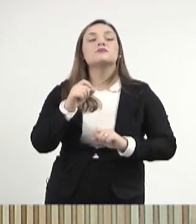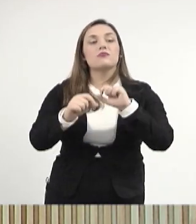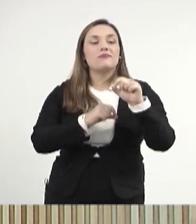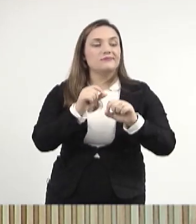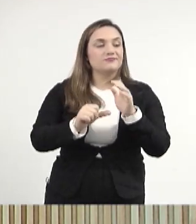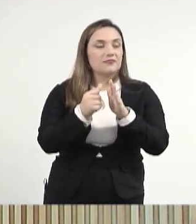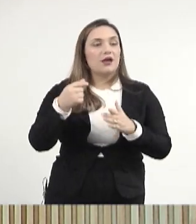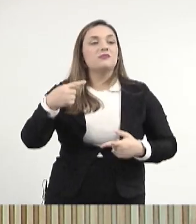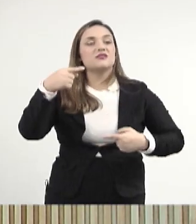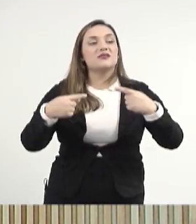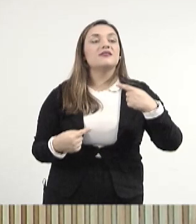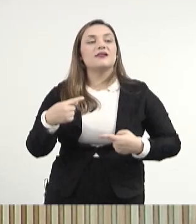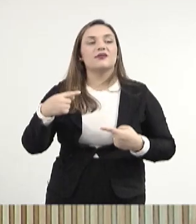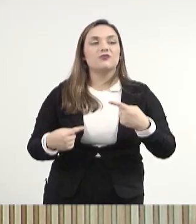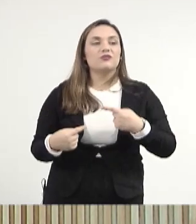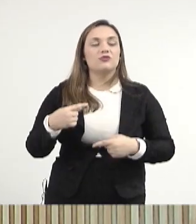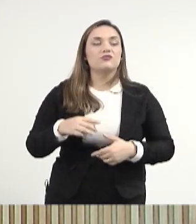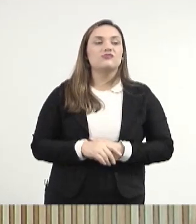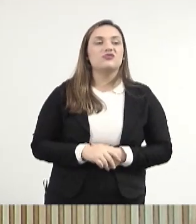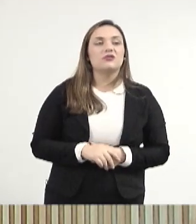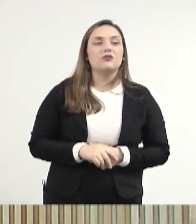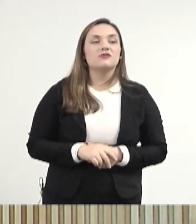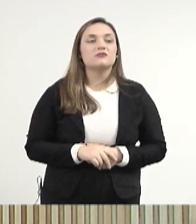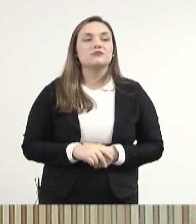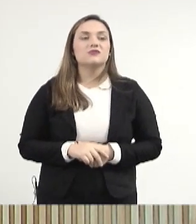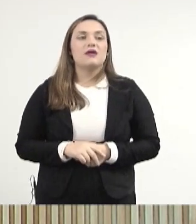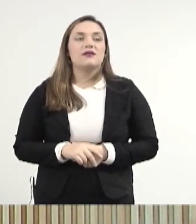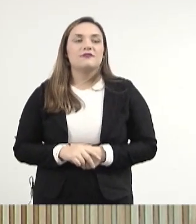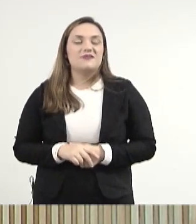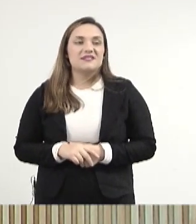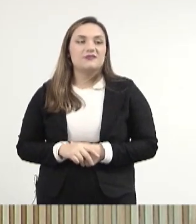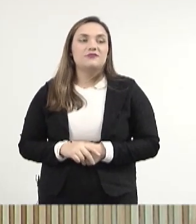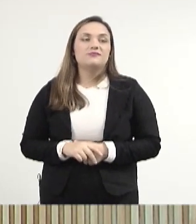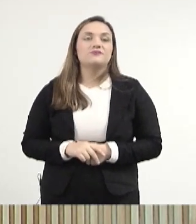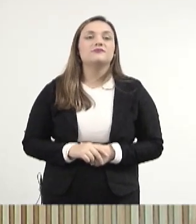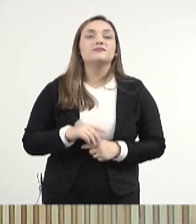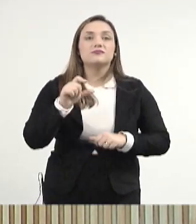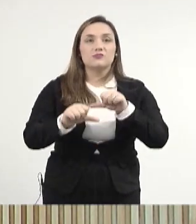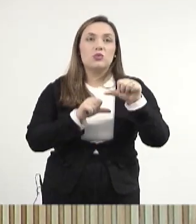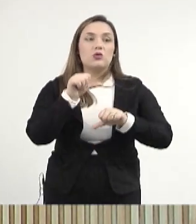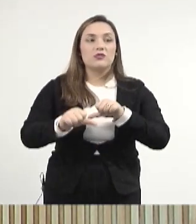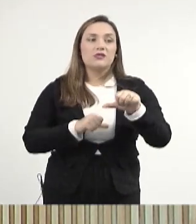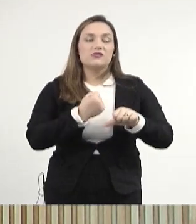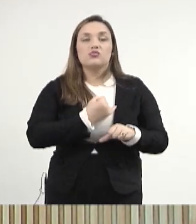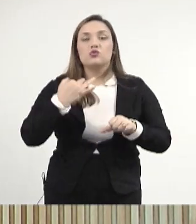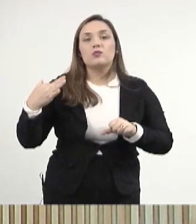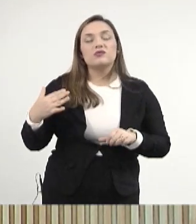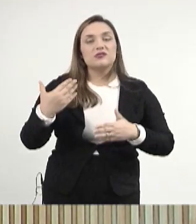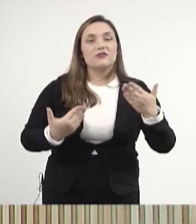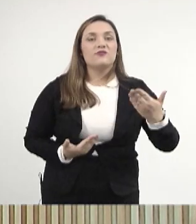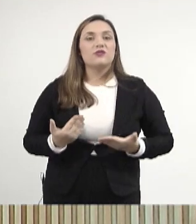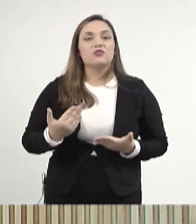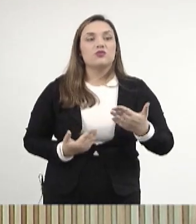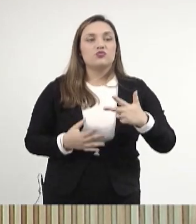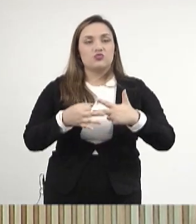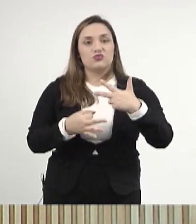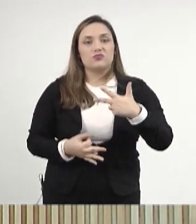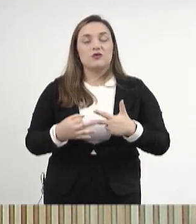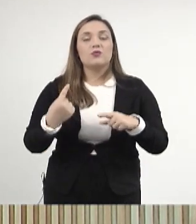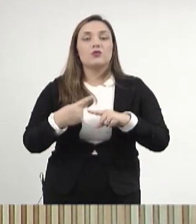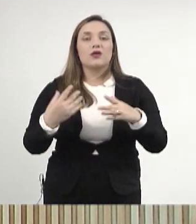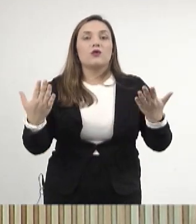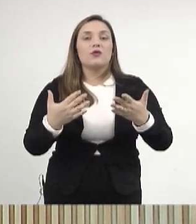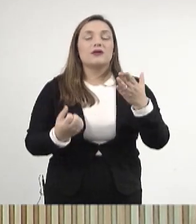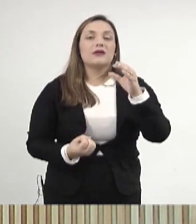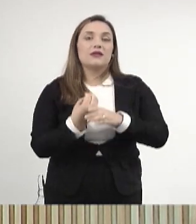analisada em primeira discussão pelos deputados estaduais e que traz mudanças no quadro de servidores do Poder Judiciário, criando o cargo de